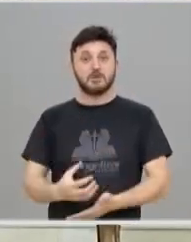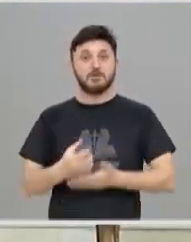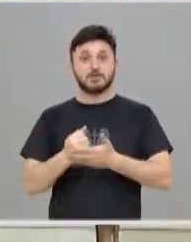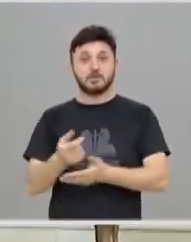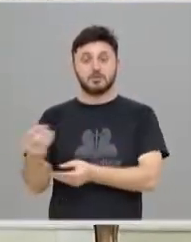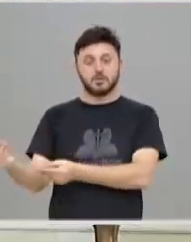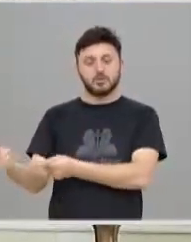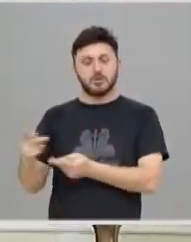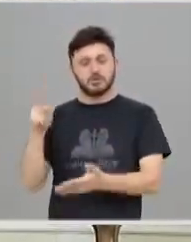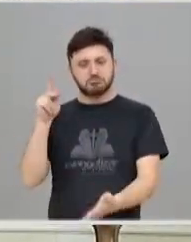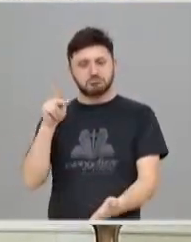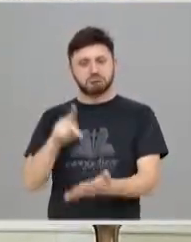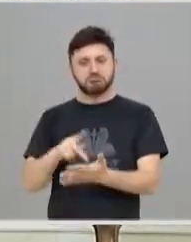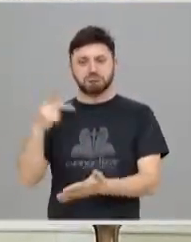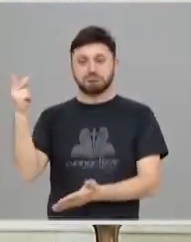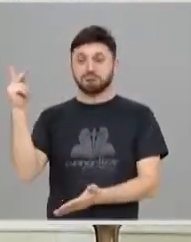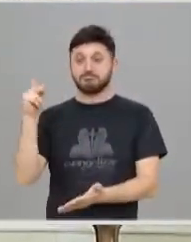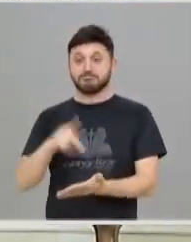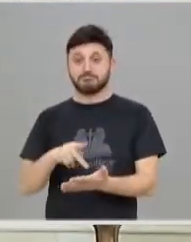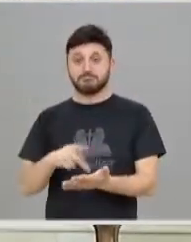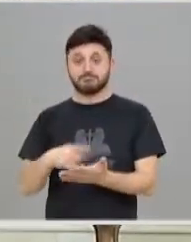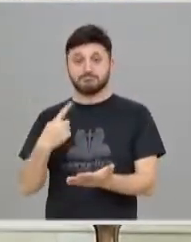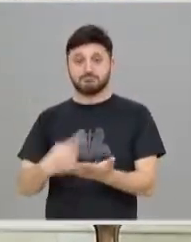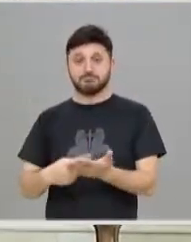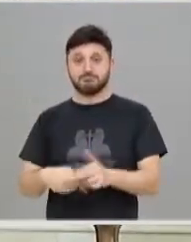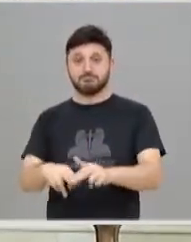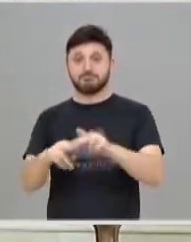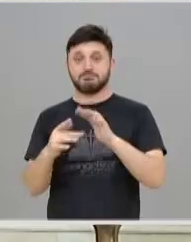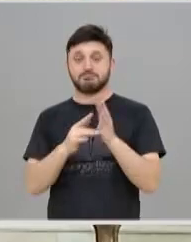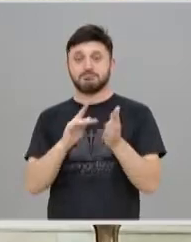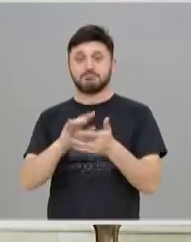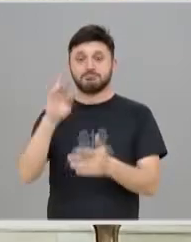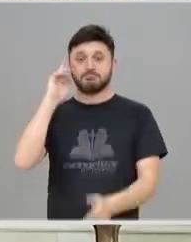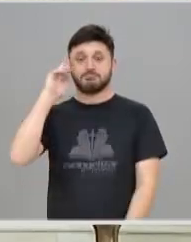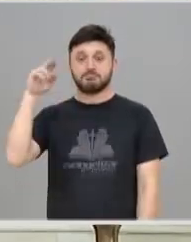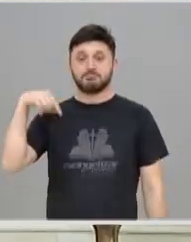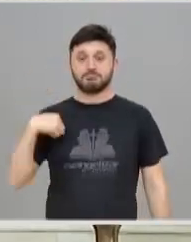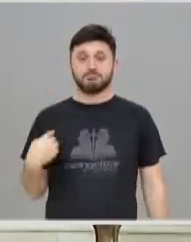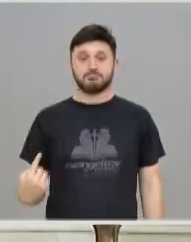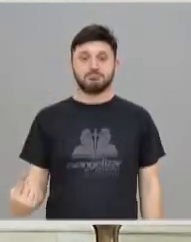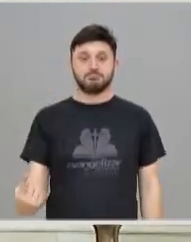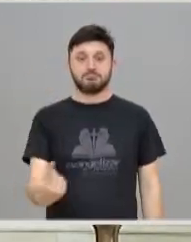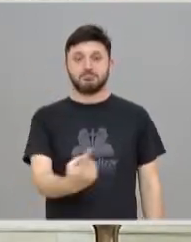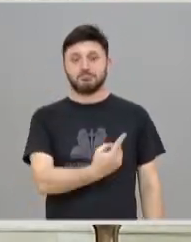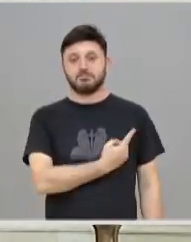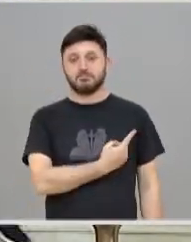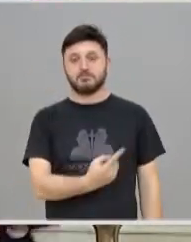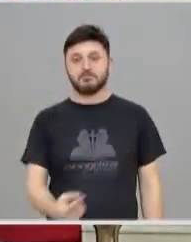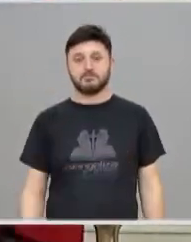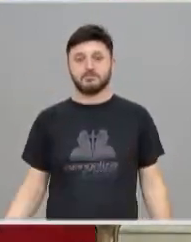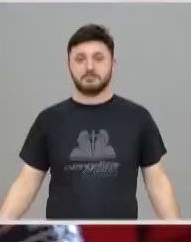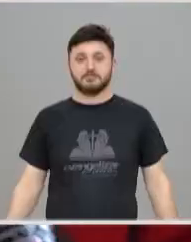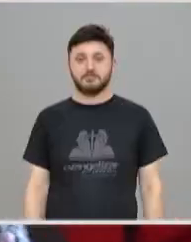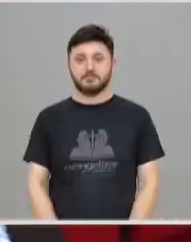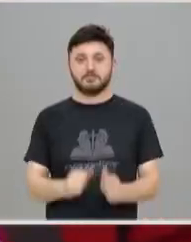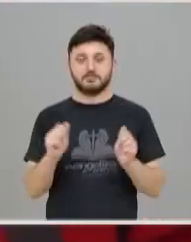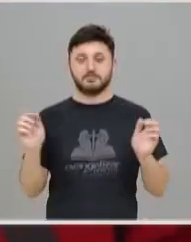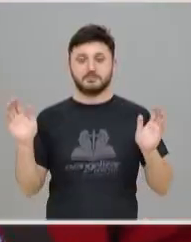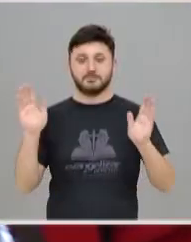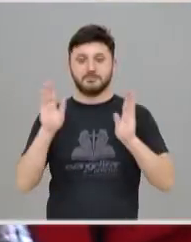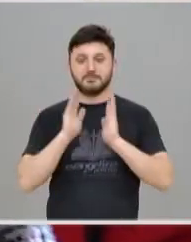nos confirme na vossa verdade. Por Cristo nosso Senhor.